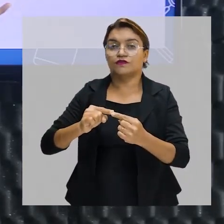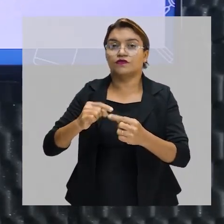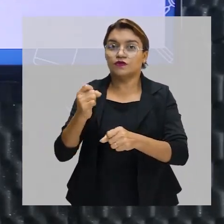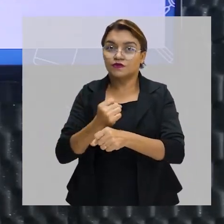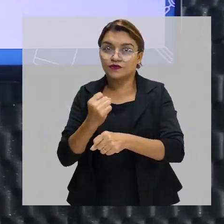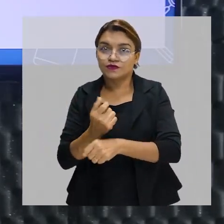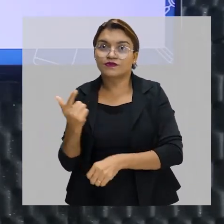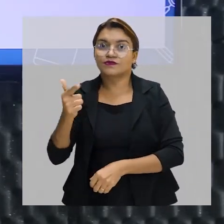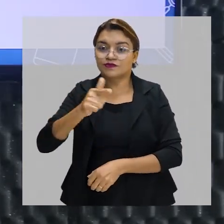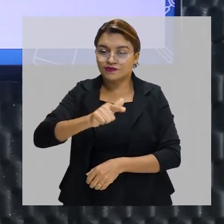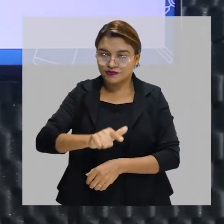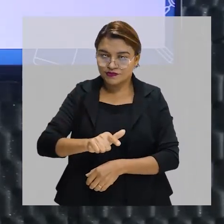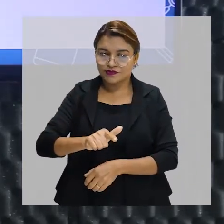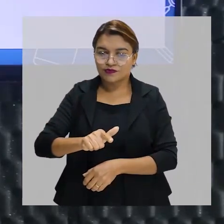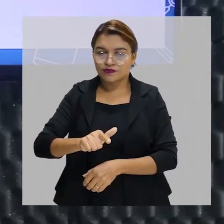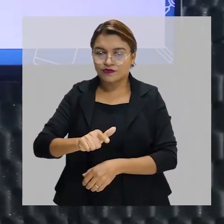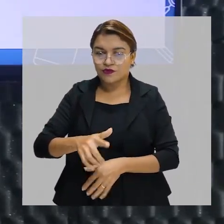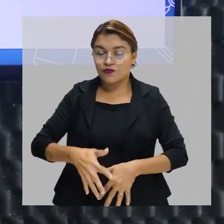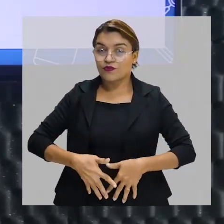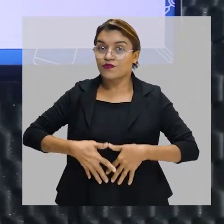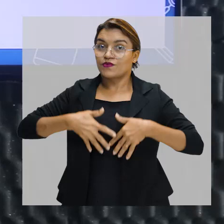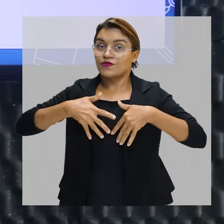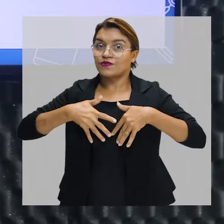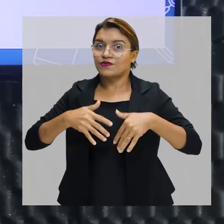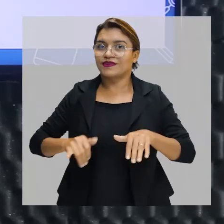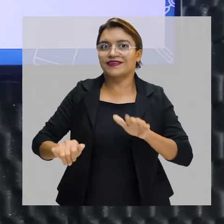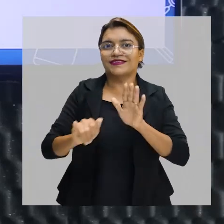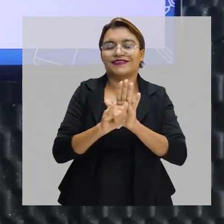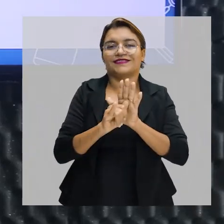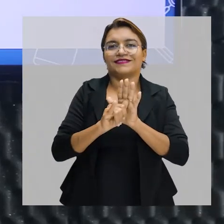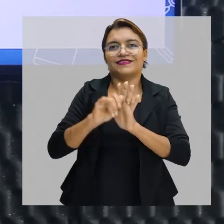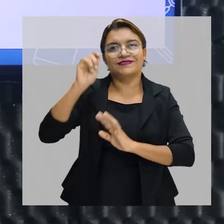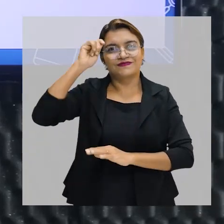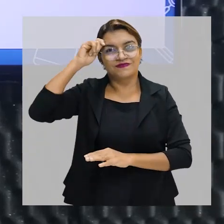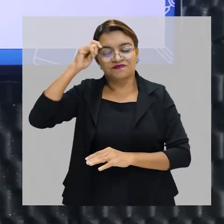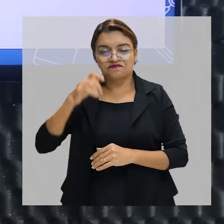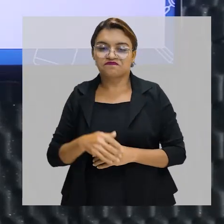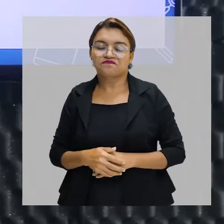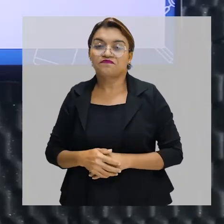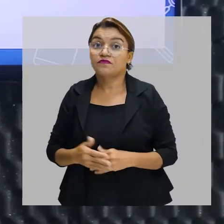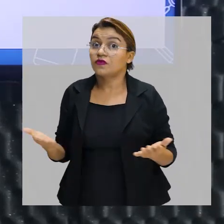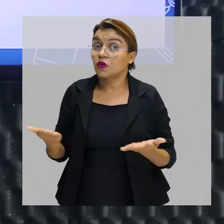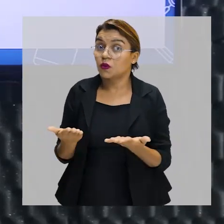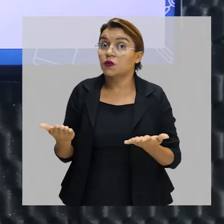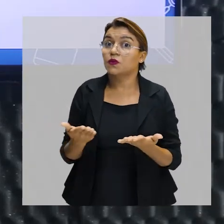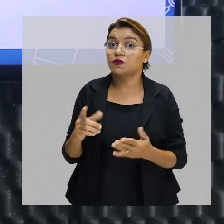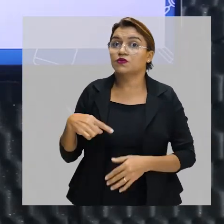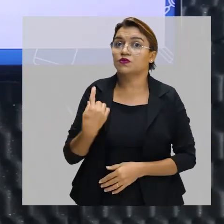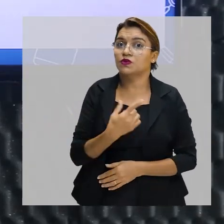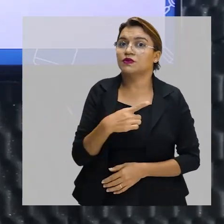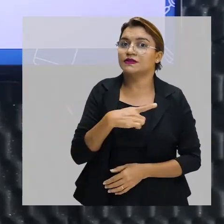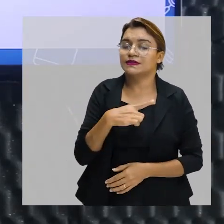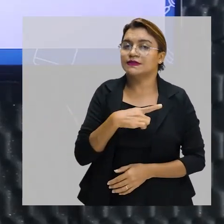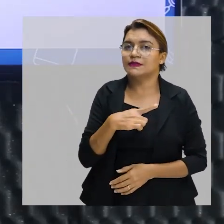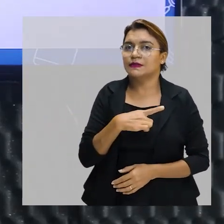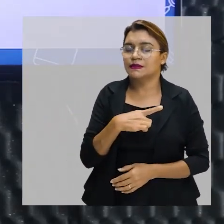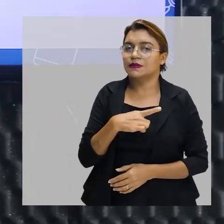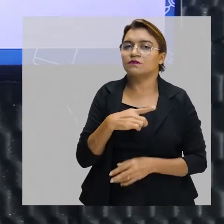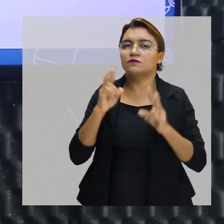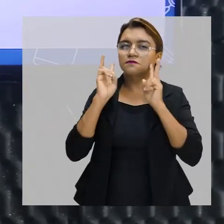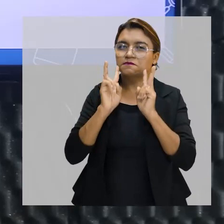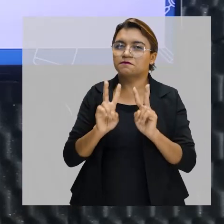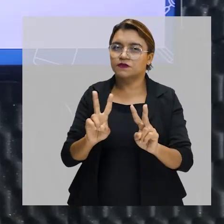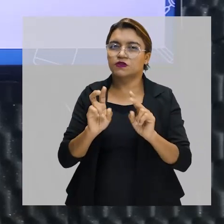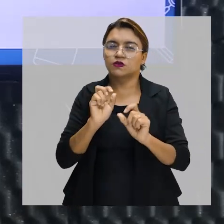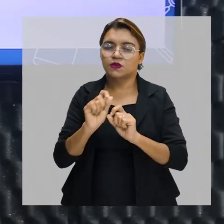o orgulho e a identidade africana. Hoje, nós temos, eu acabei de falar, nós temos